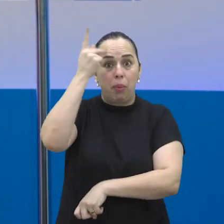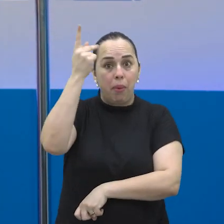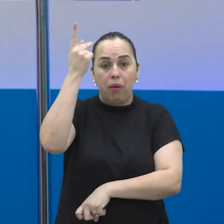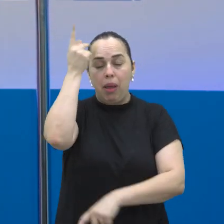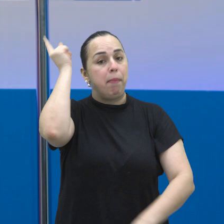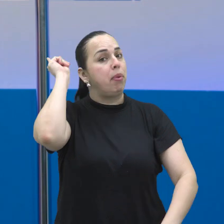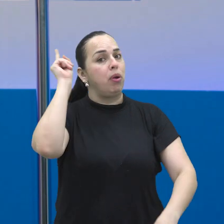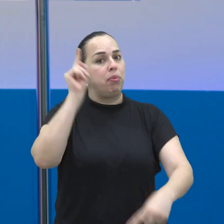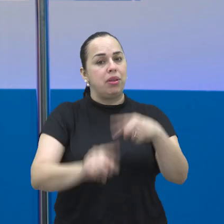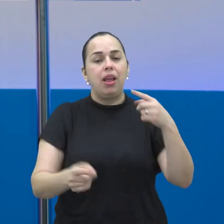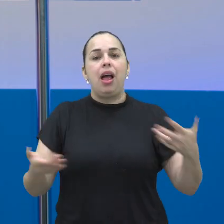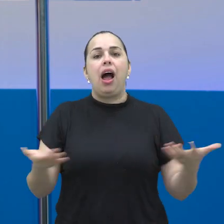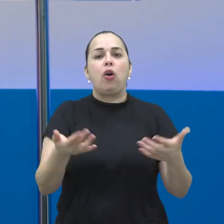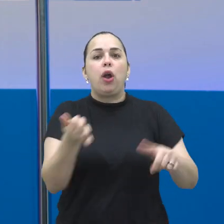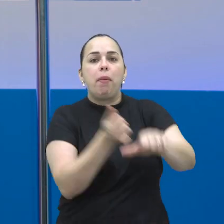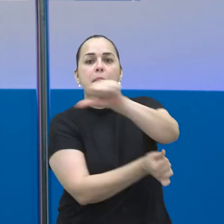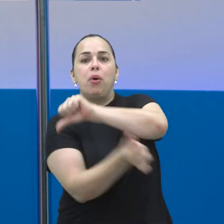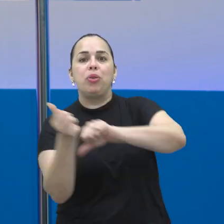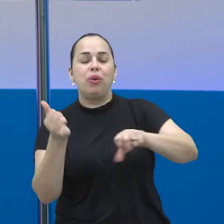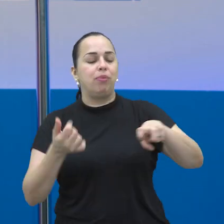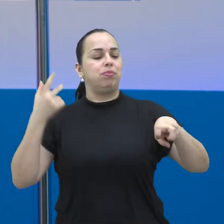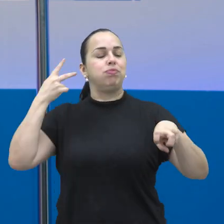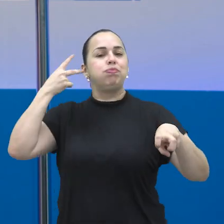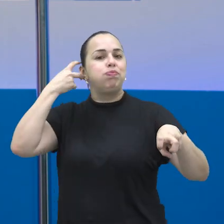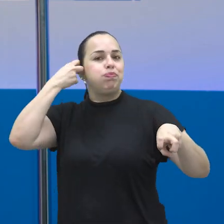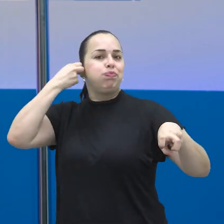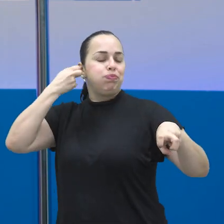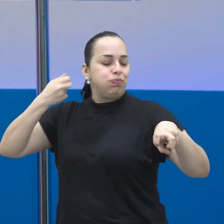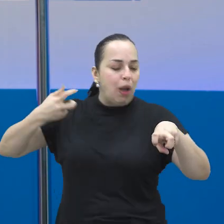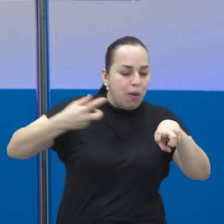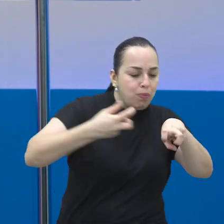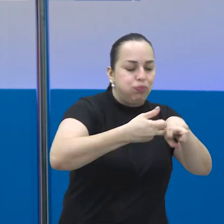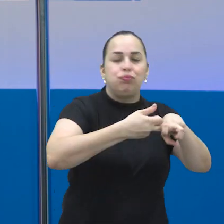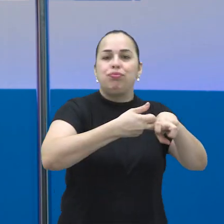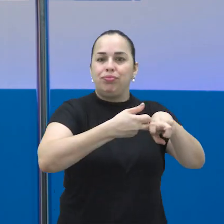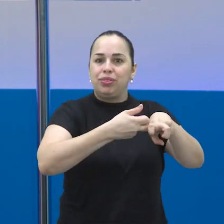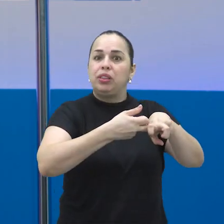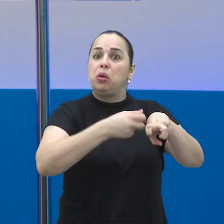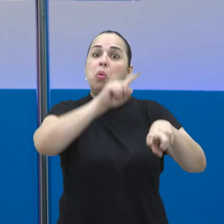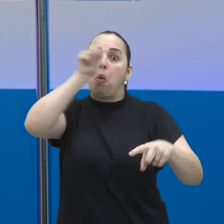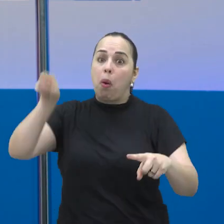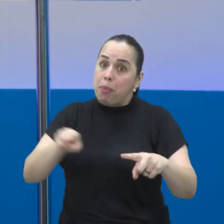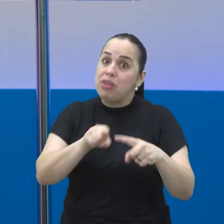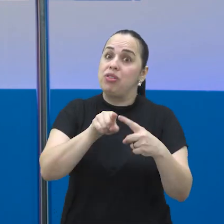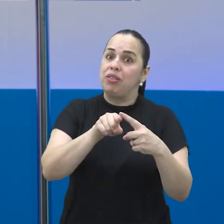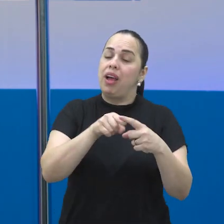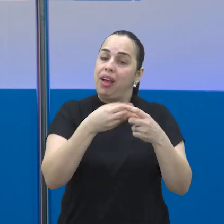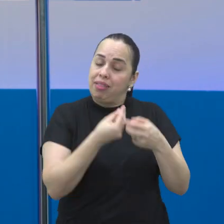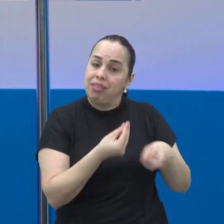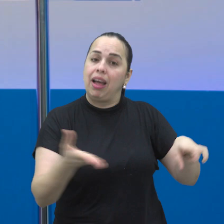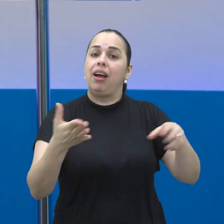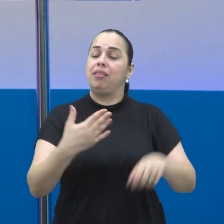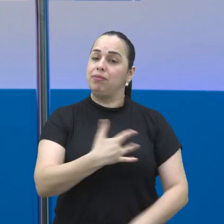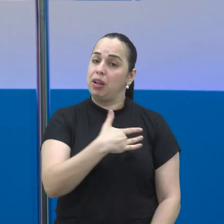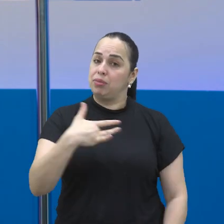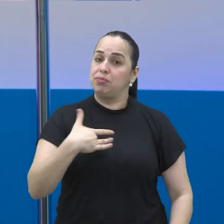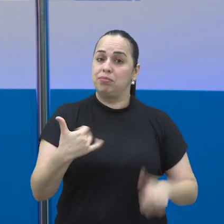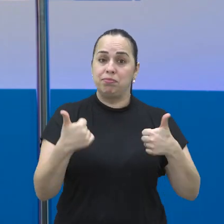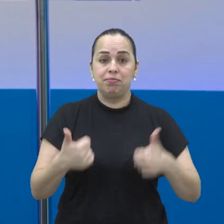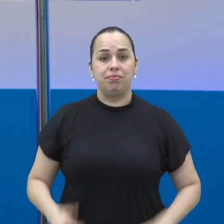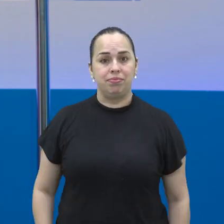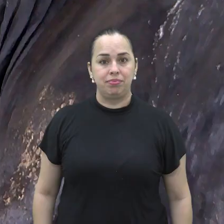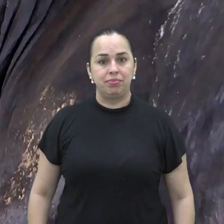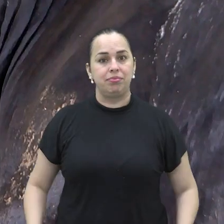no estado de São Paulo. Agora, essa identificação pode ser feita com um bottom e o objetivo é garantir o